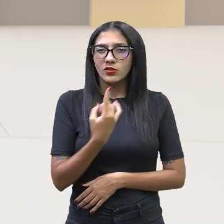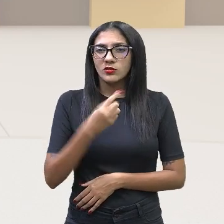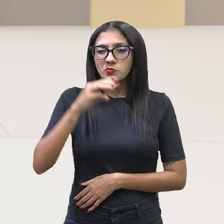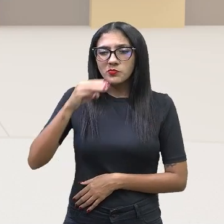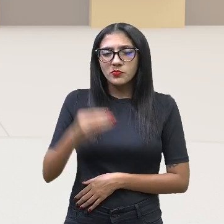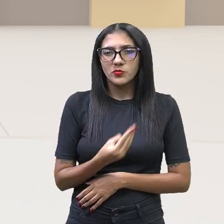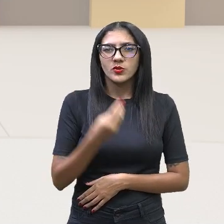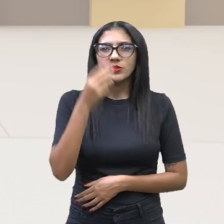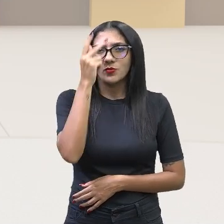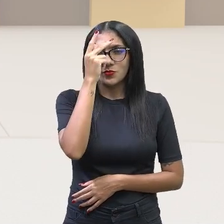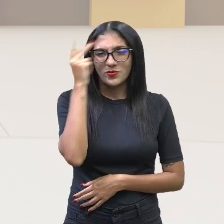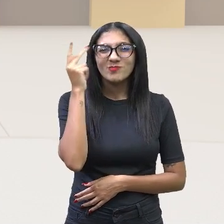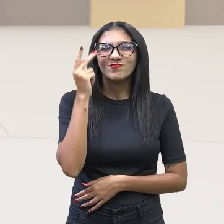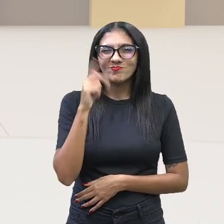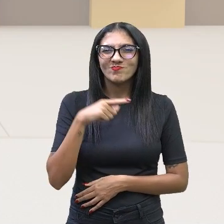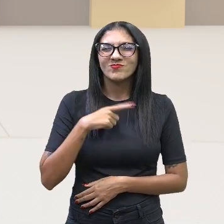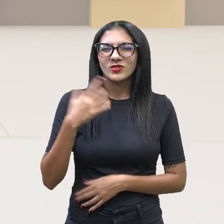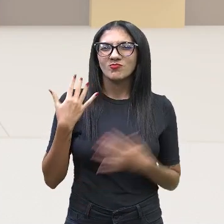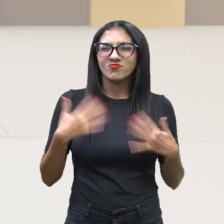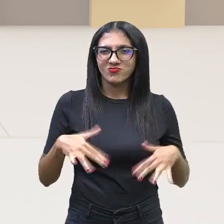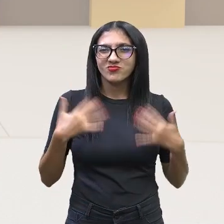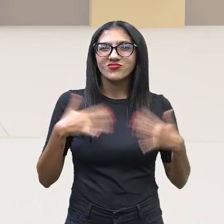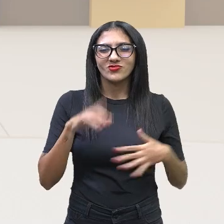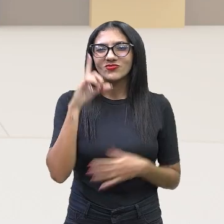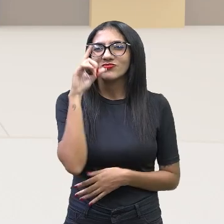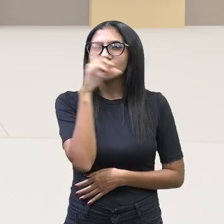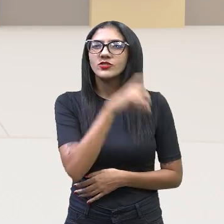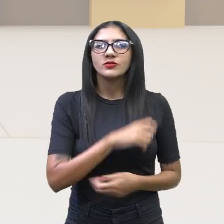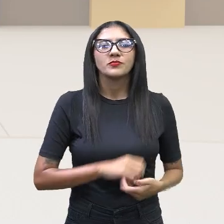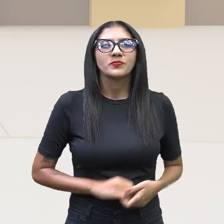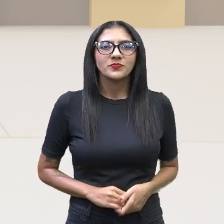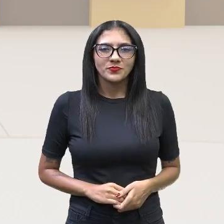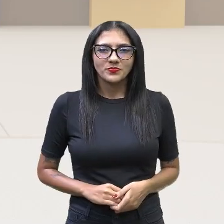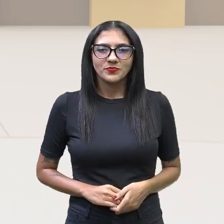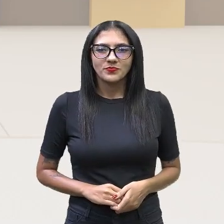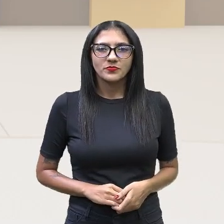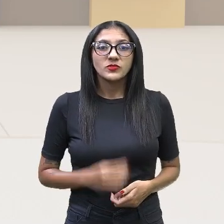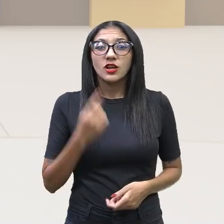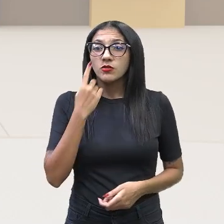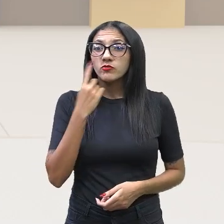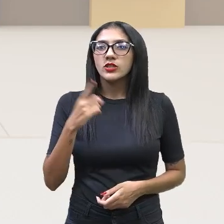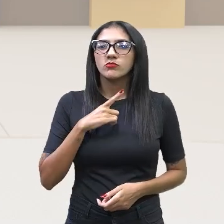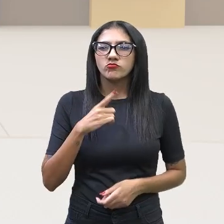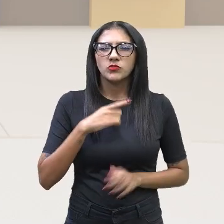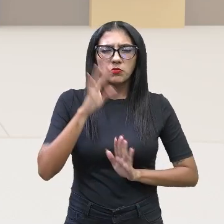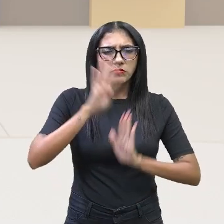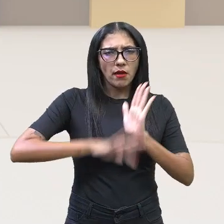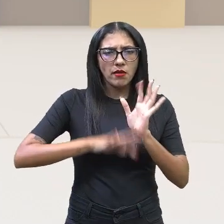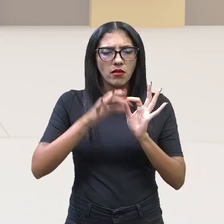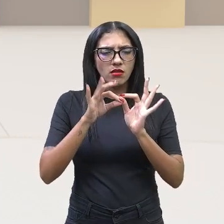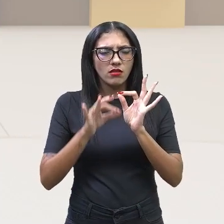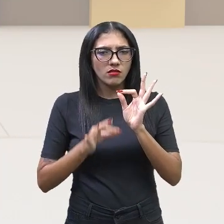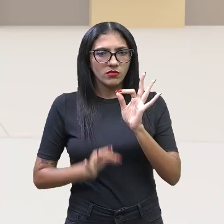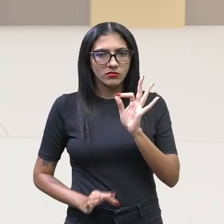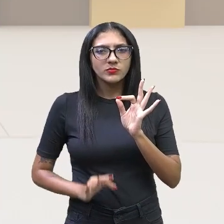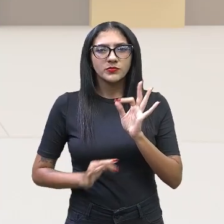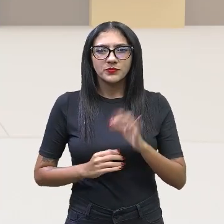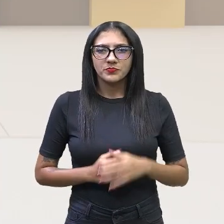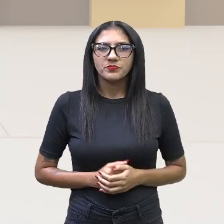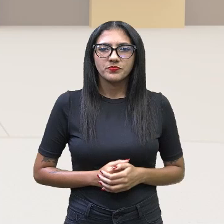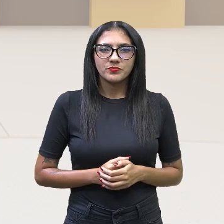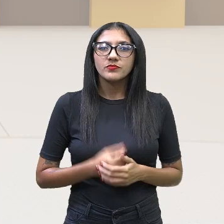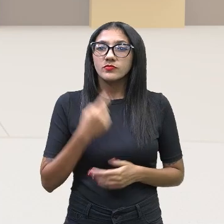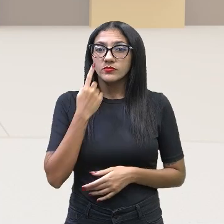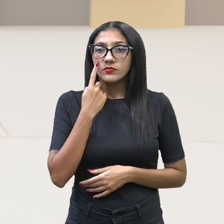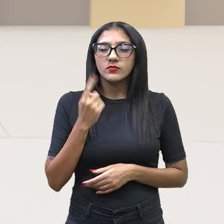milhões de pessoas. É muita gente, não é brincadeira. E veja, nós temos um texto altamente informativo e deixo aqui para vocês esse